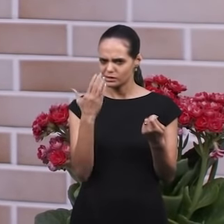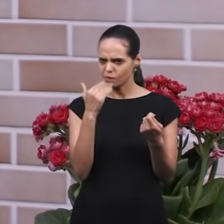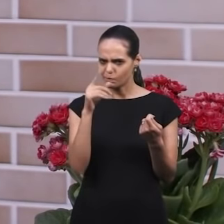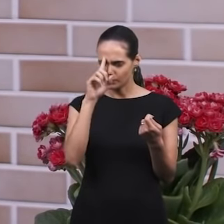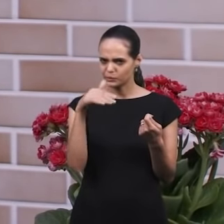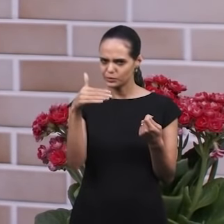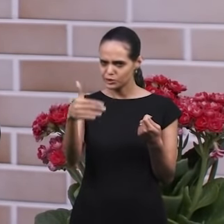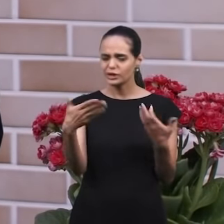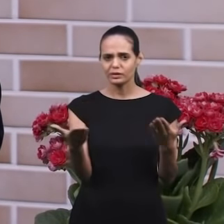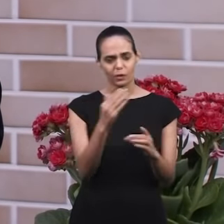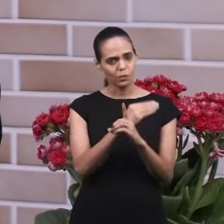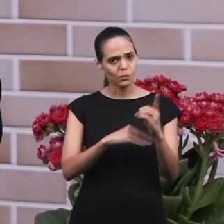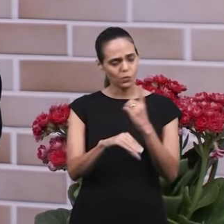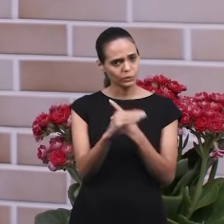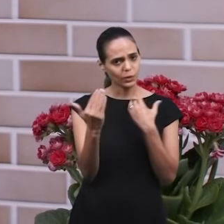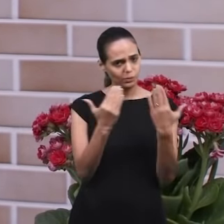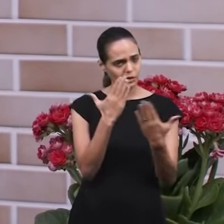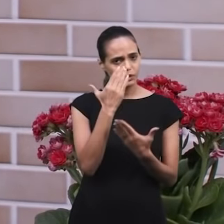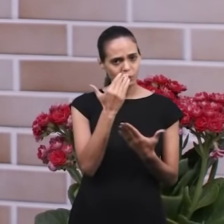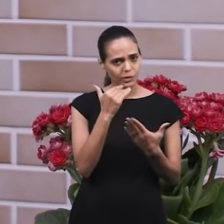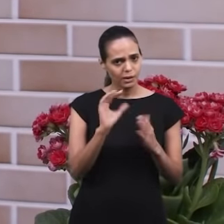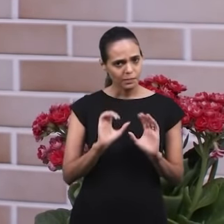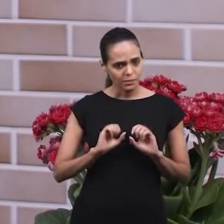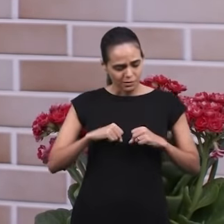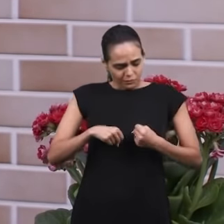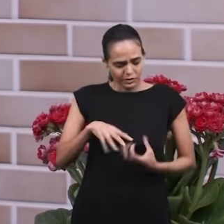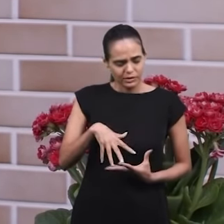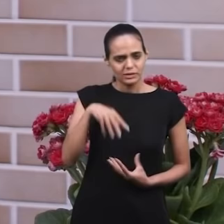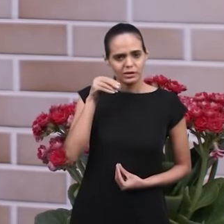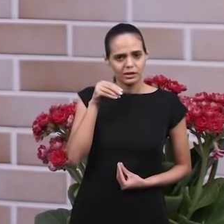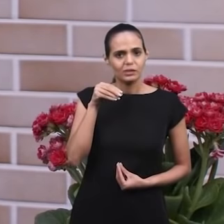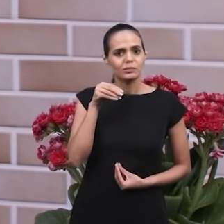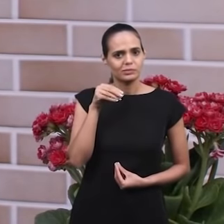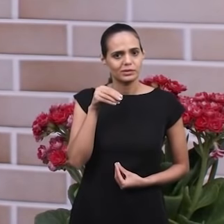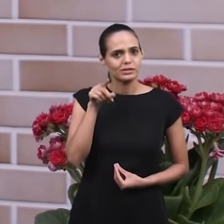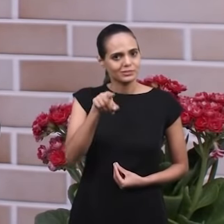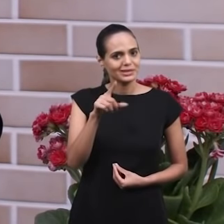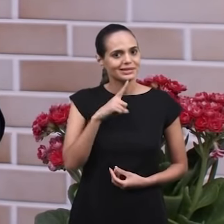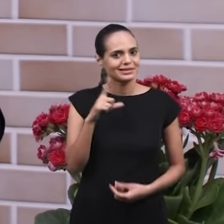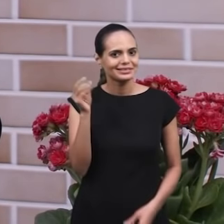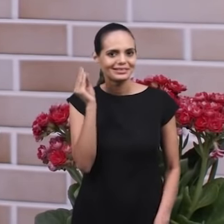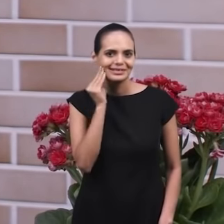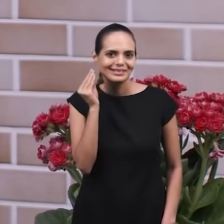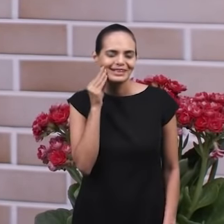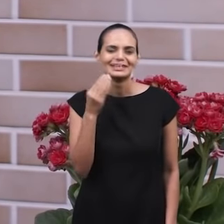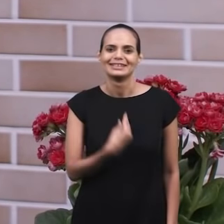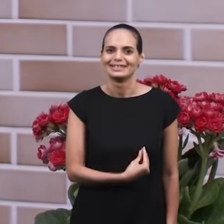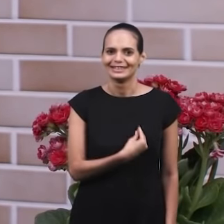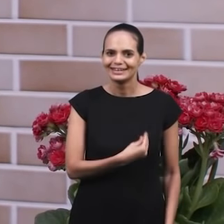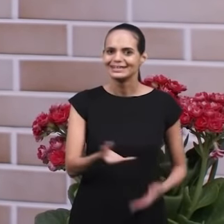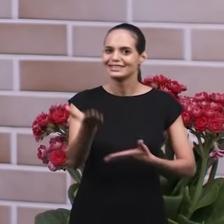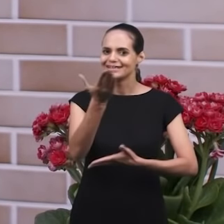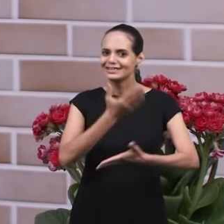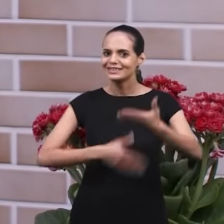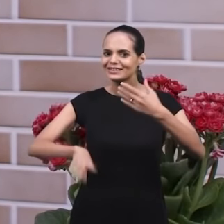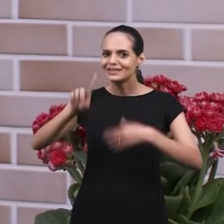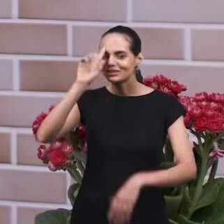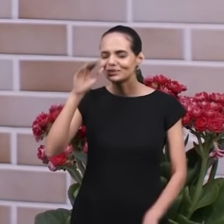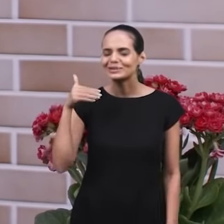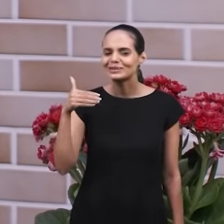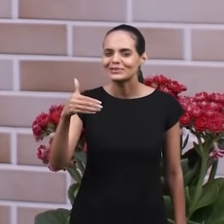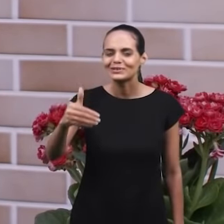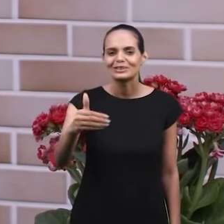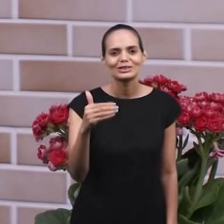dias. O culto é também um alimento para a nossa alma. E você tem a oportunidade de participar conosco todos os dias